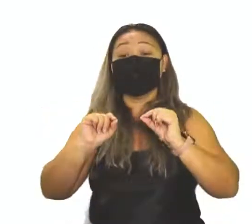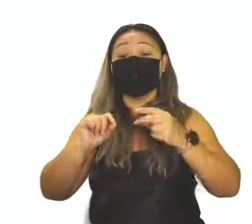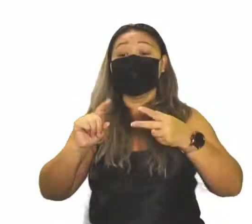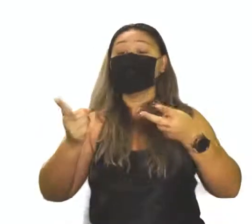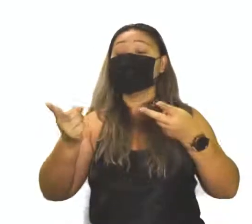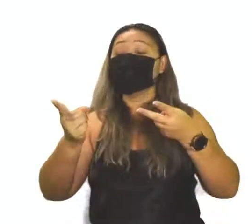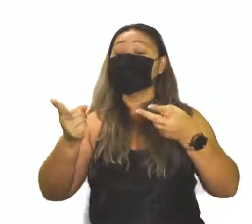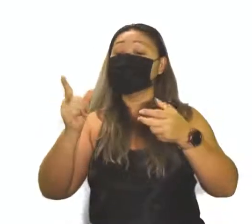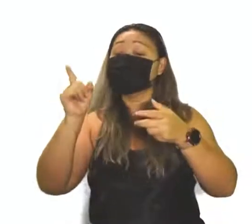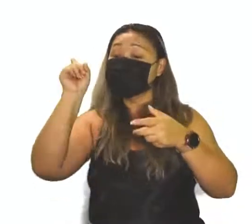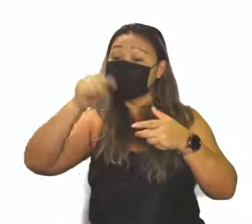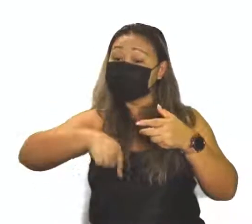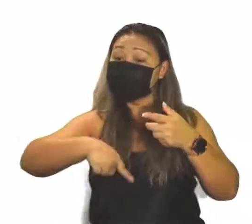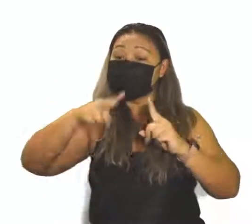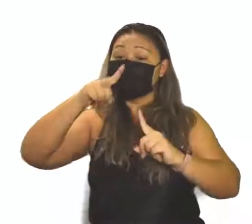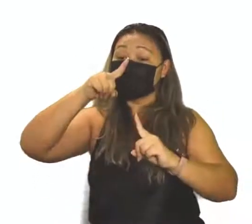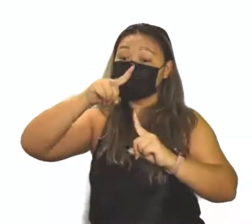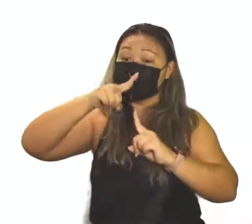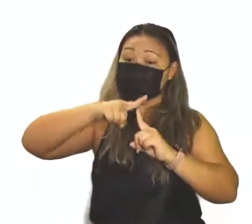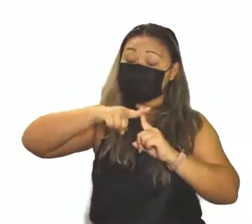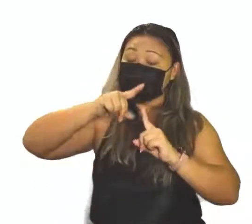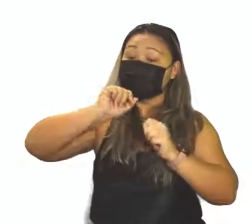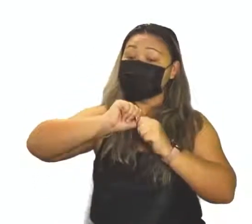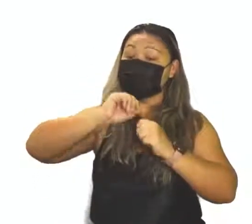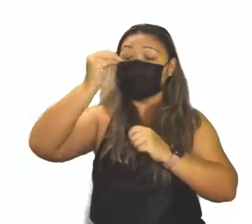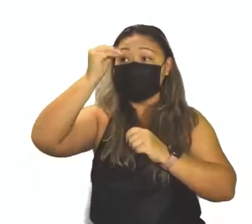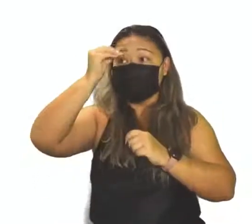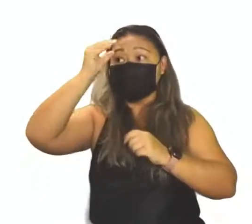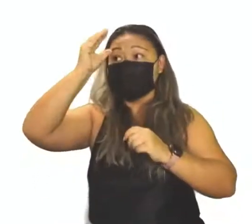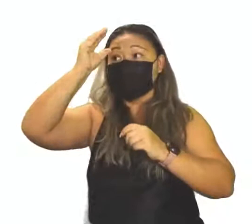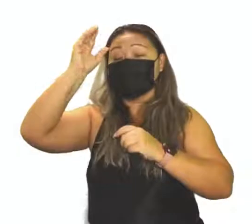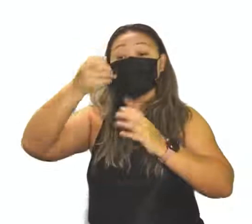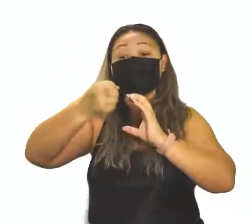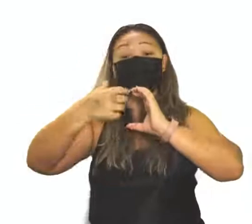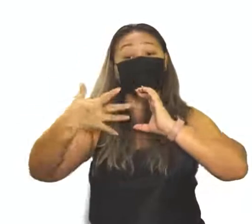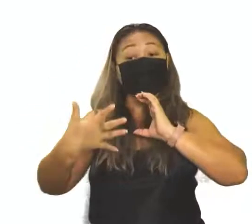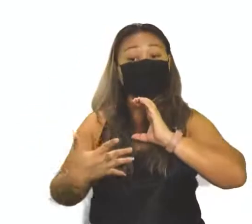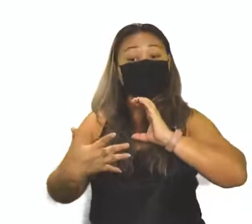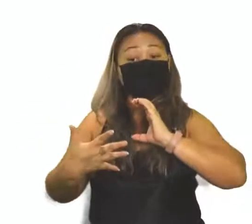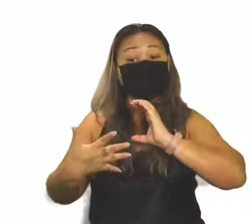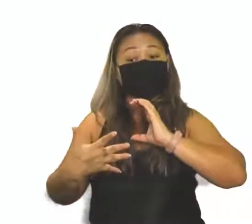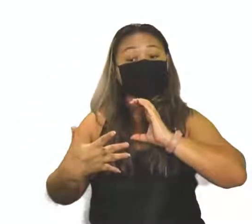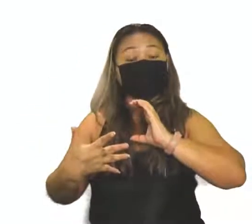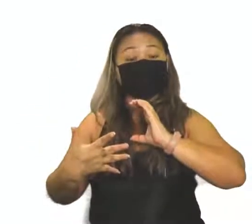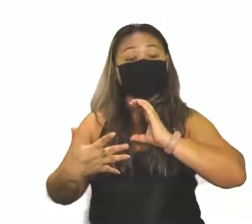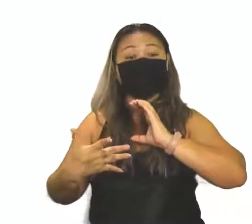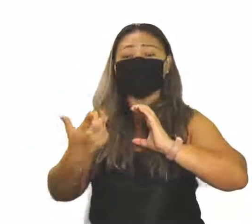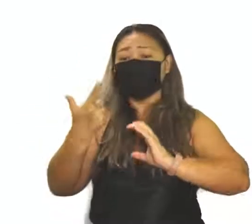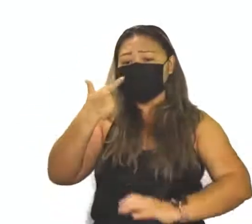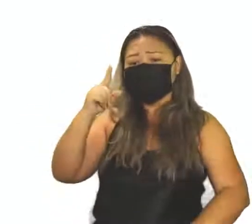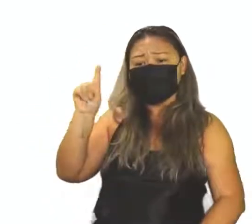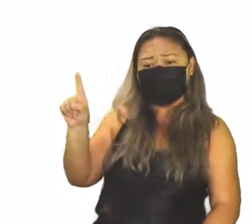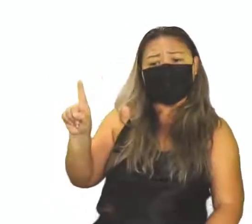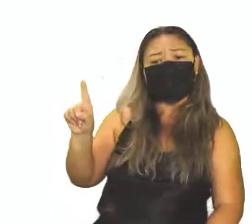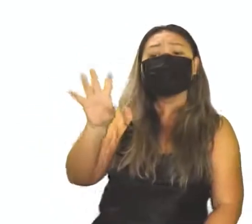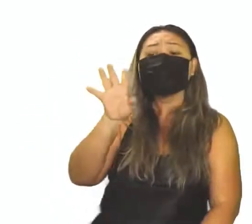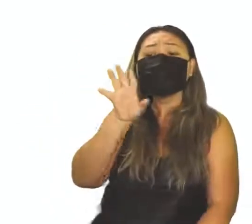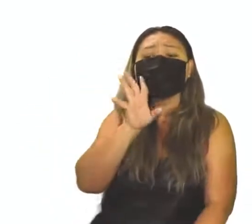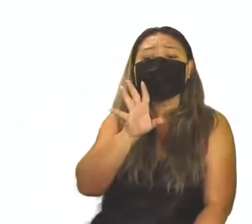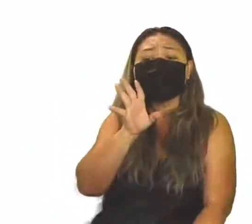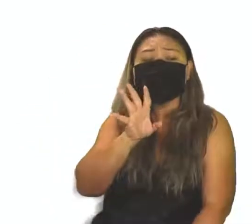de conhecimento e suas características. Gente, ó, já ouviram falar dessa palavra? É bem legal,